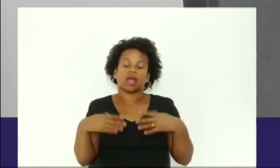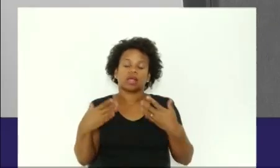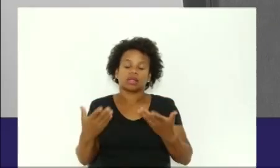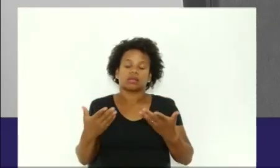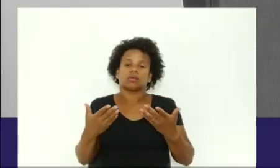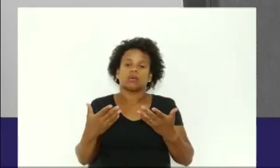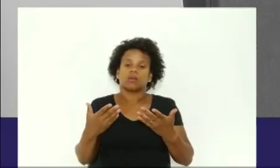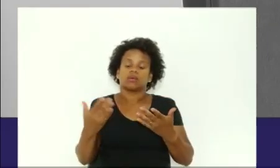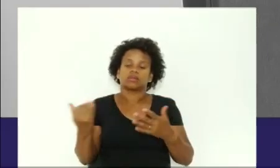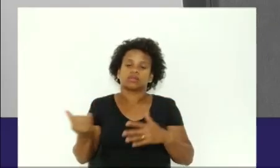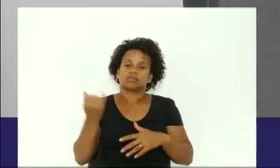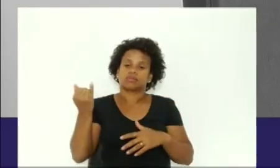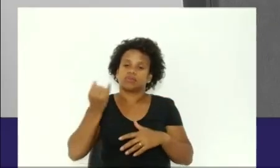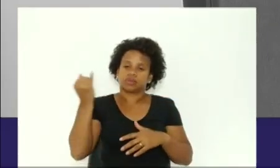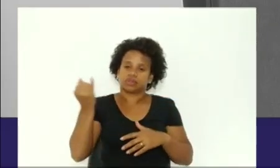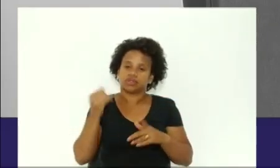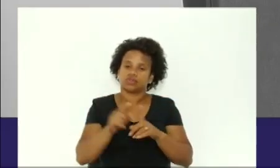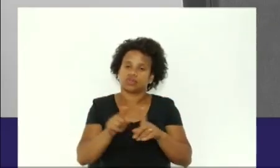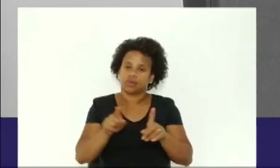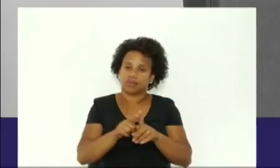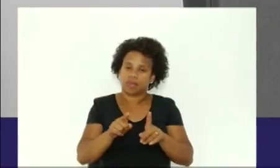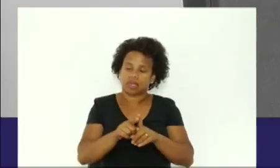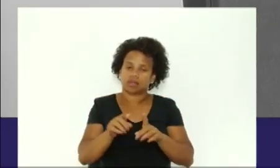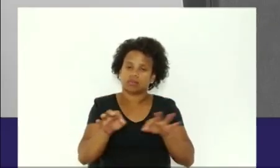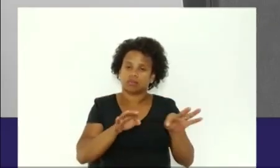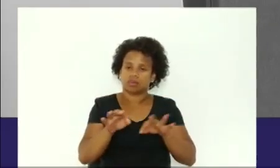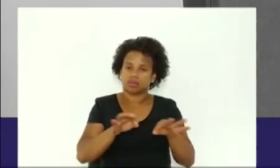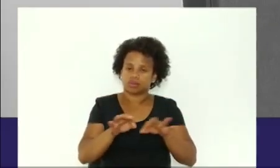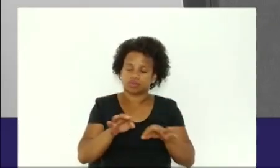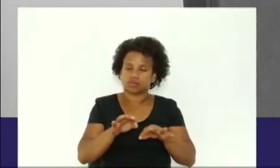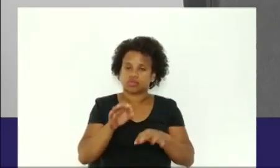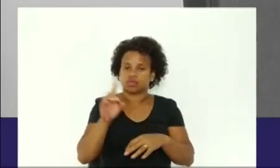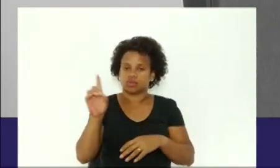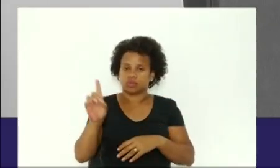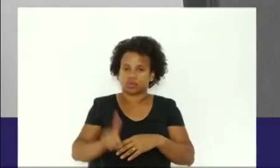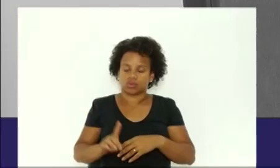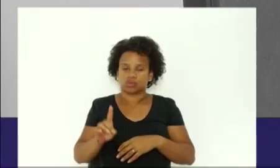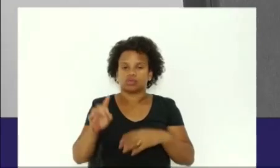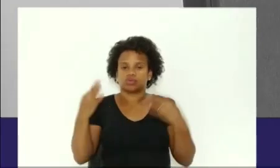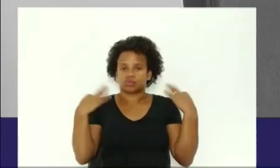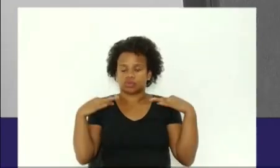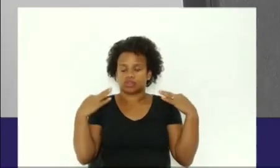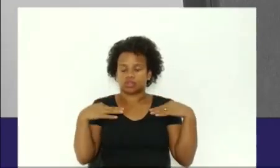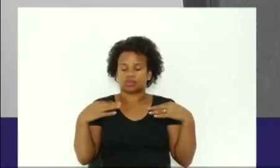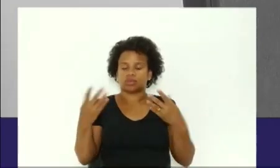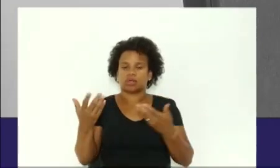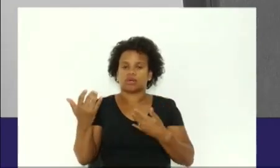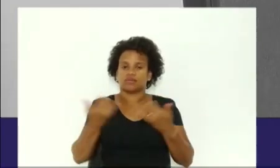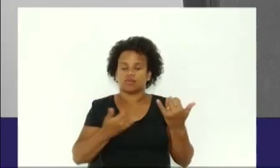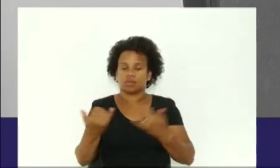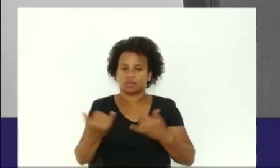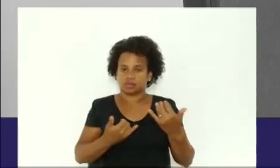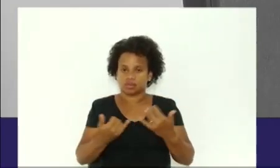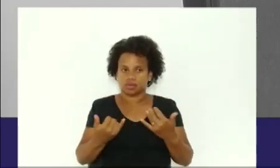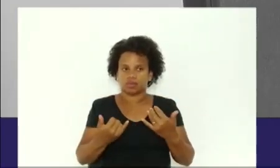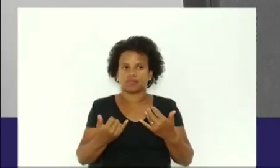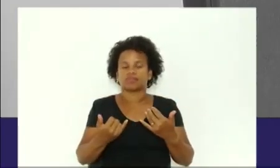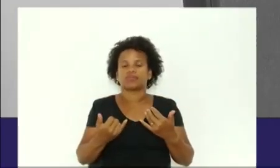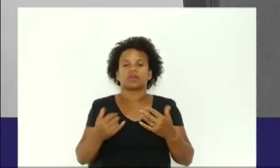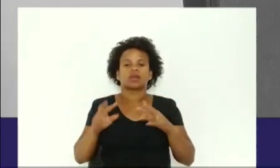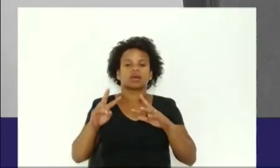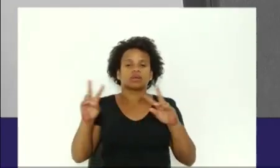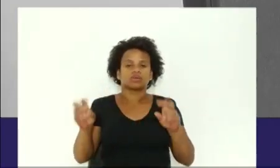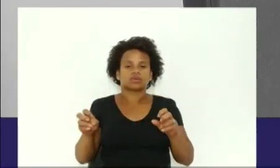sua relevância, bem como do plano diretor de turismo, solicito as seguintes informações a respeito da Zeitur